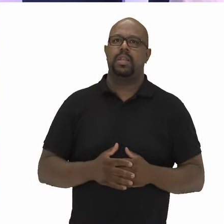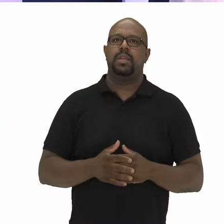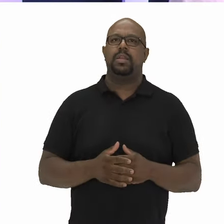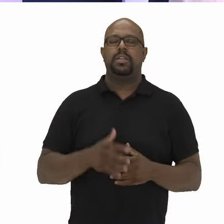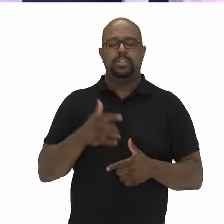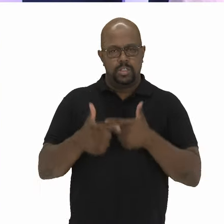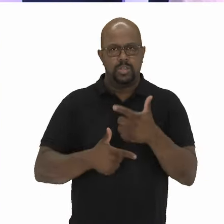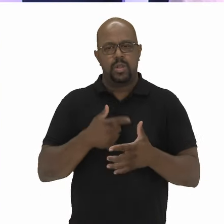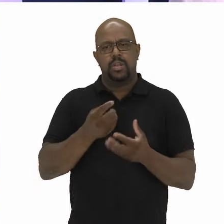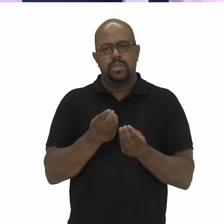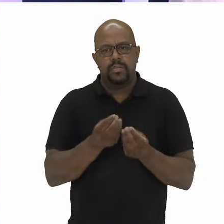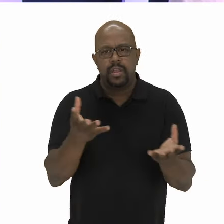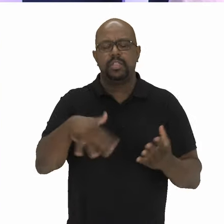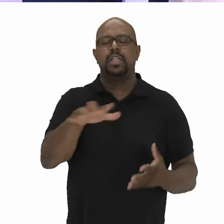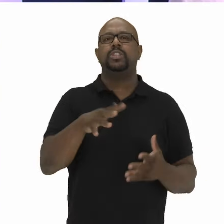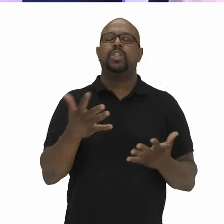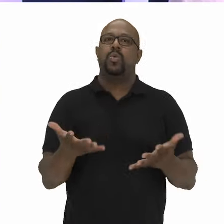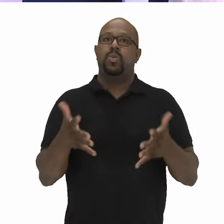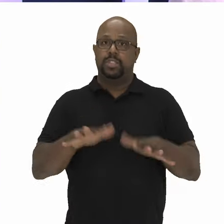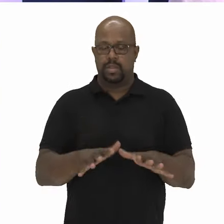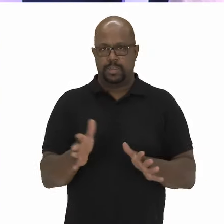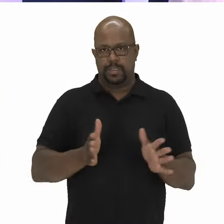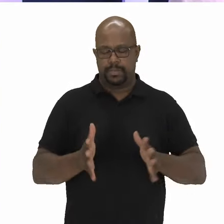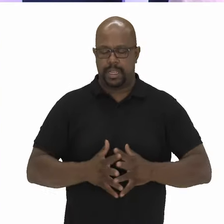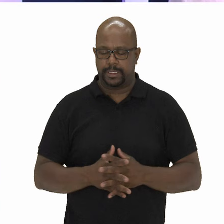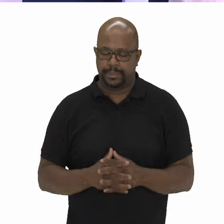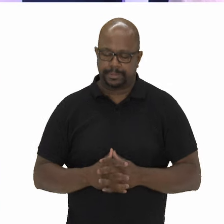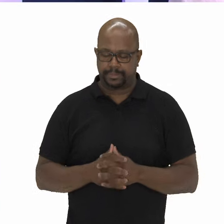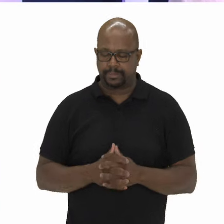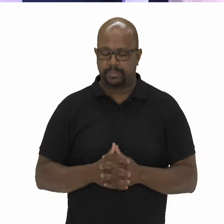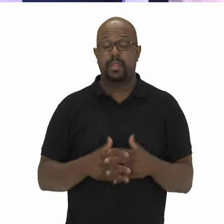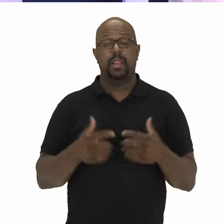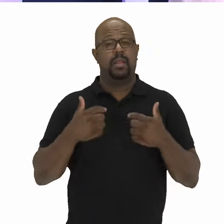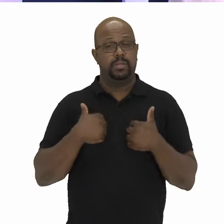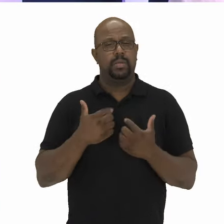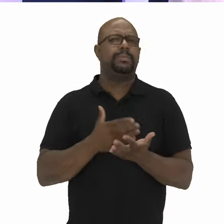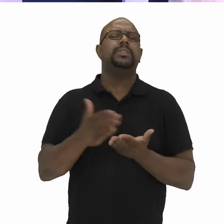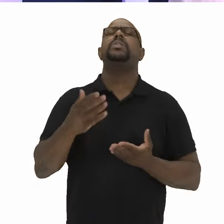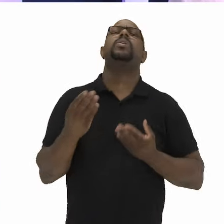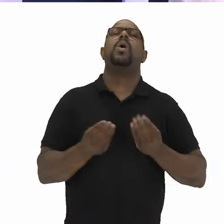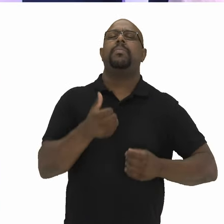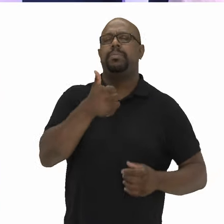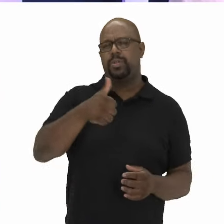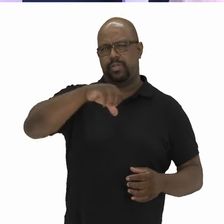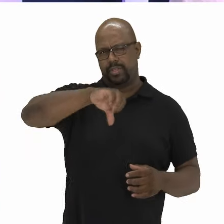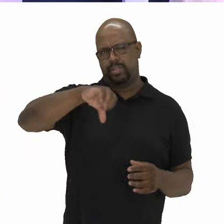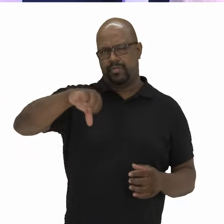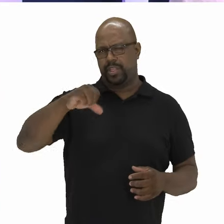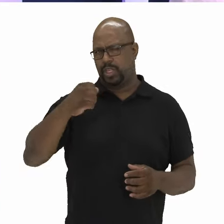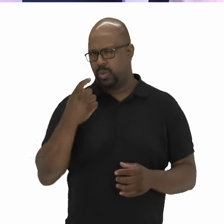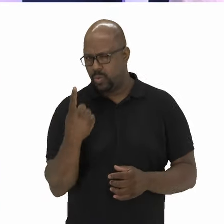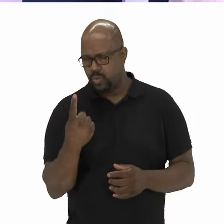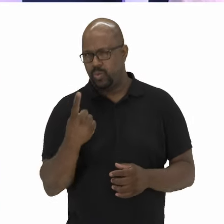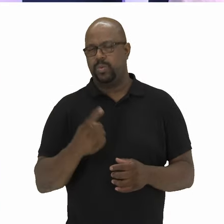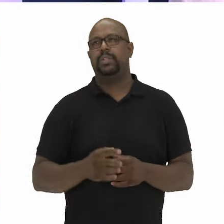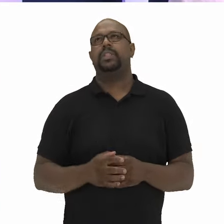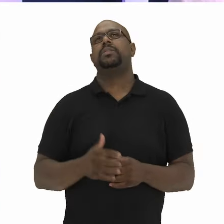oportunidades de luta e de oferta de inclusão então muito obrigada como eu comecei nisso né em